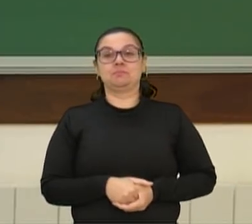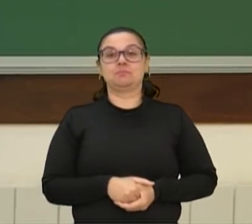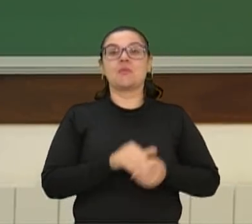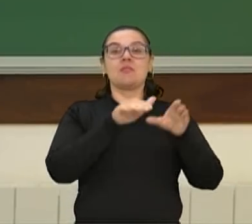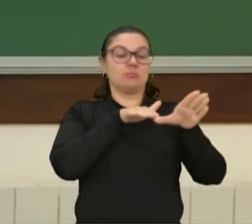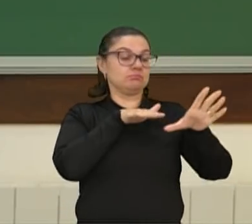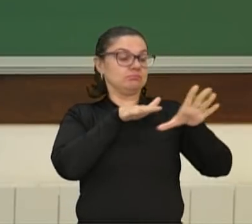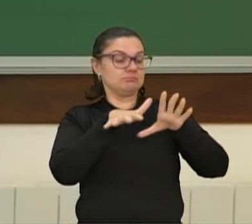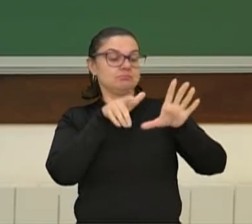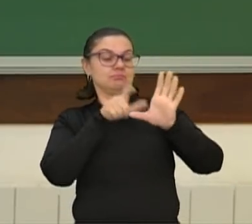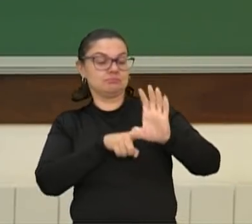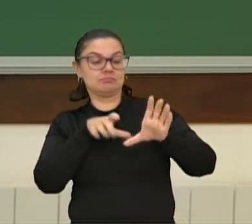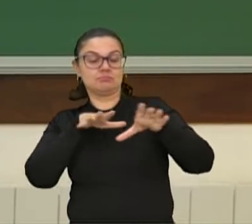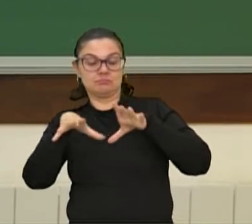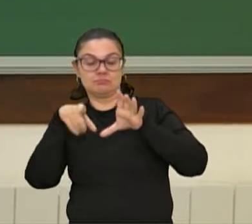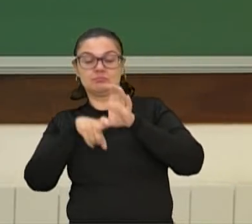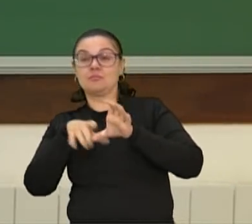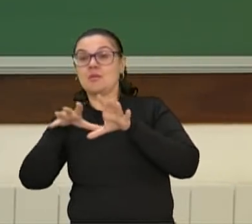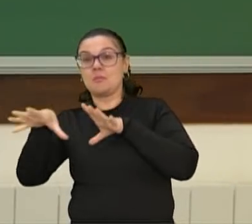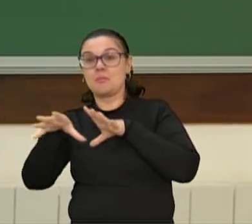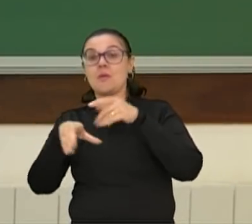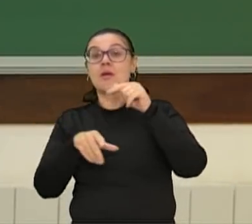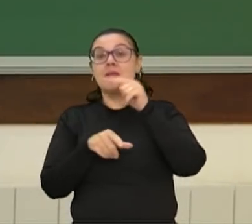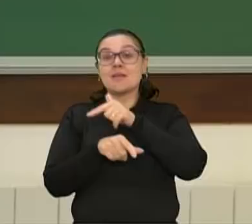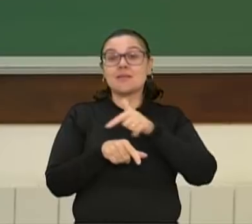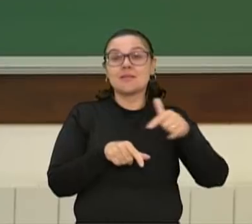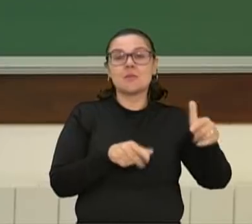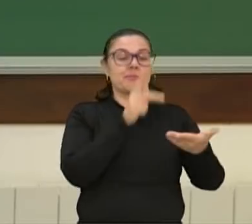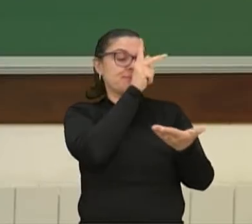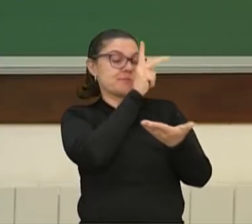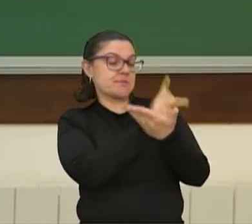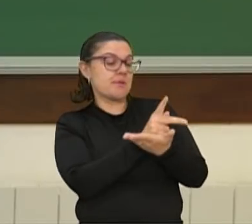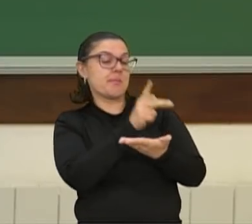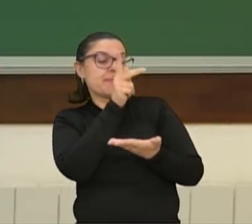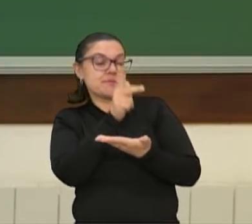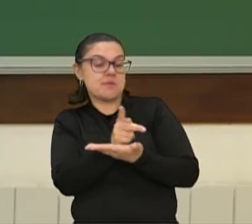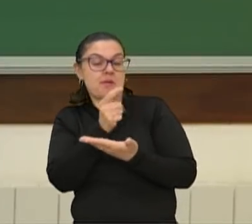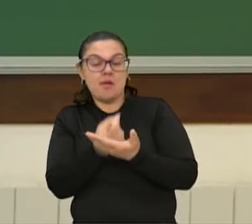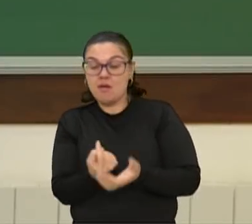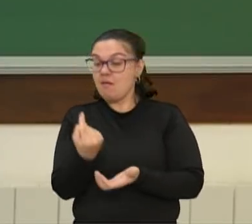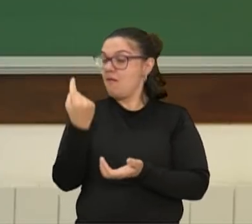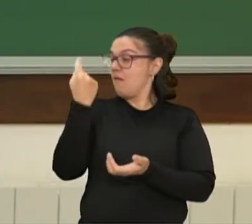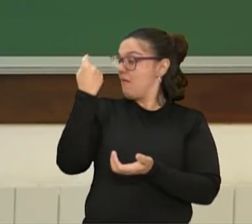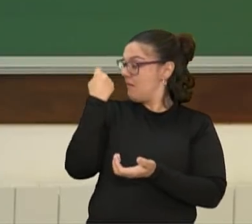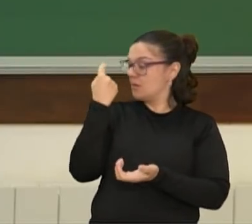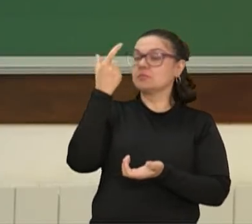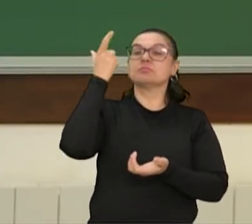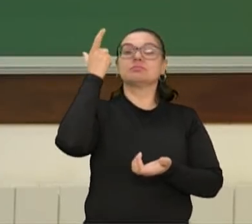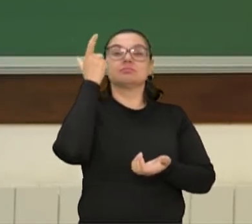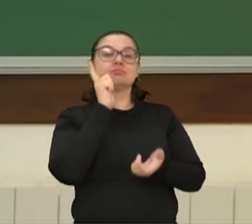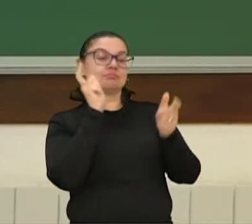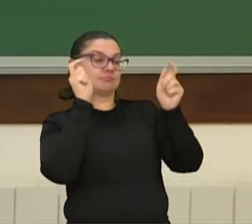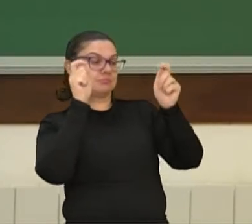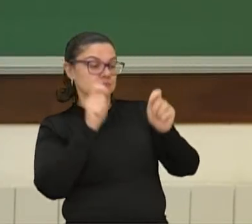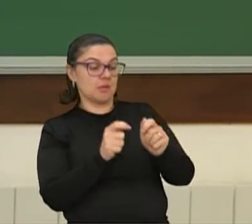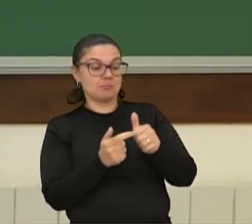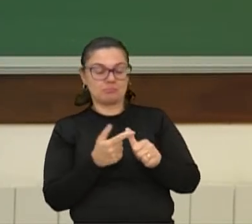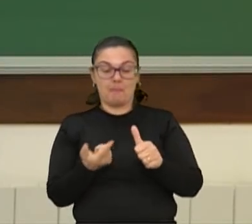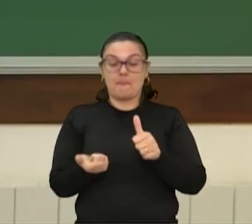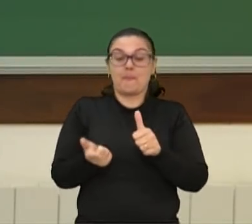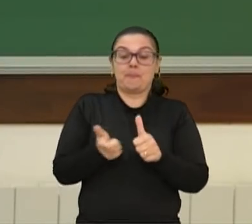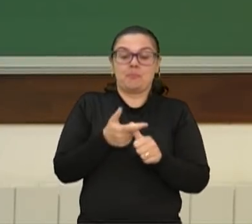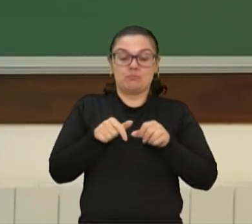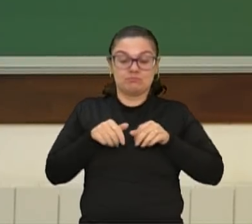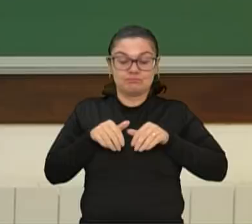E assim nós vamos ao infinito de sempre ter algo anterior que foi a causa motora, aquilo